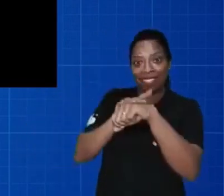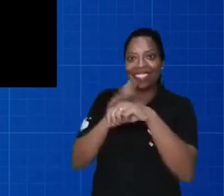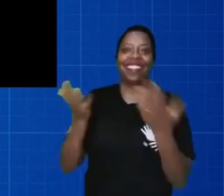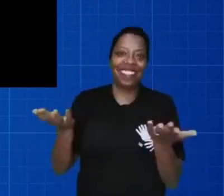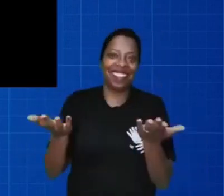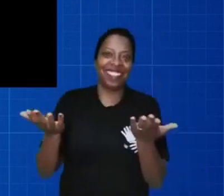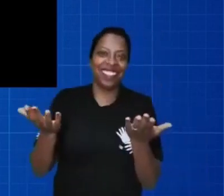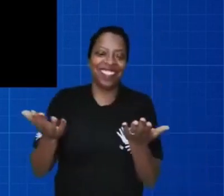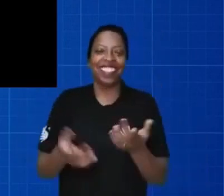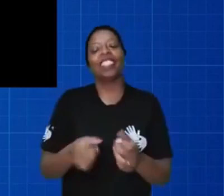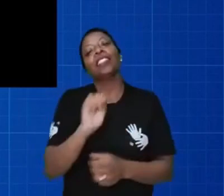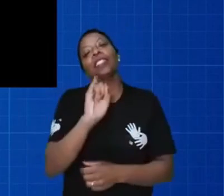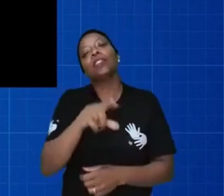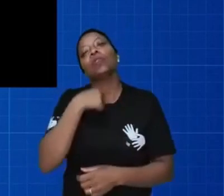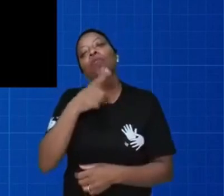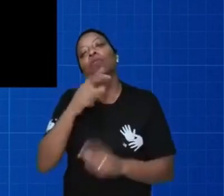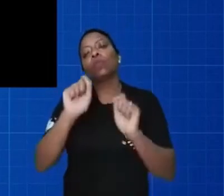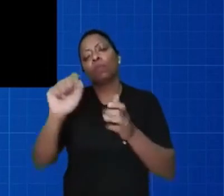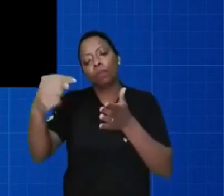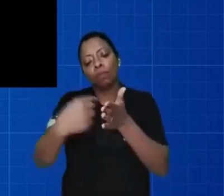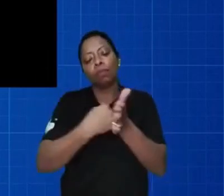esclarecer tudo para vocês. Obrigada.